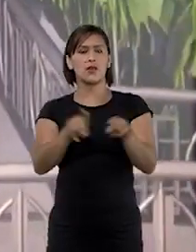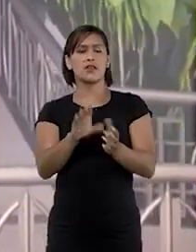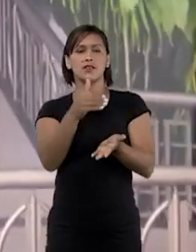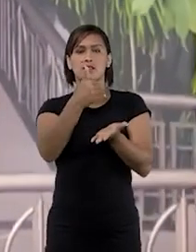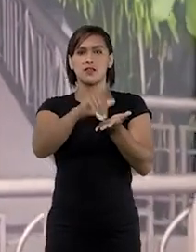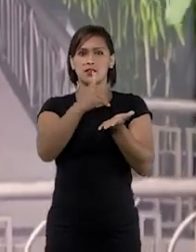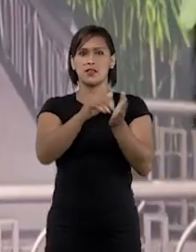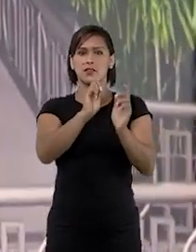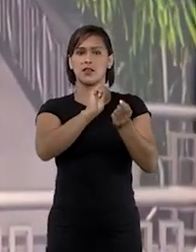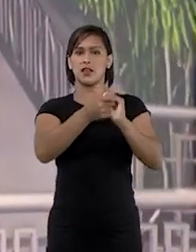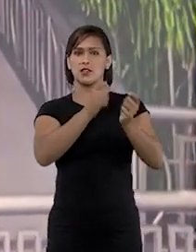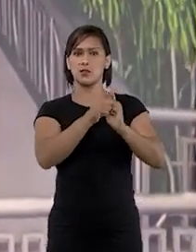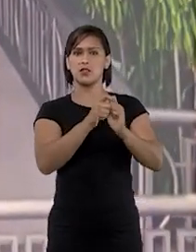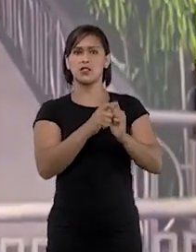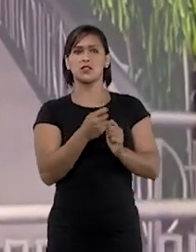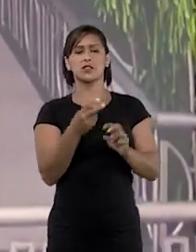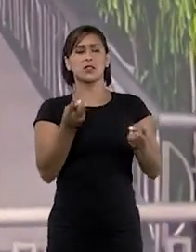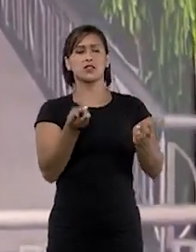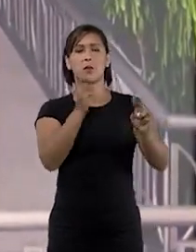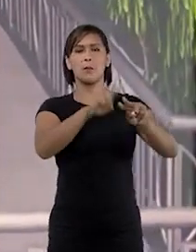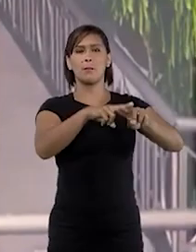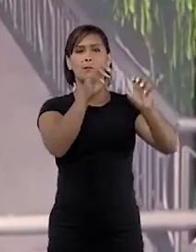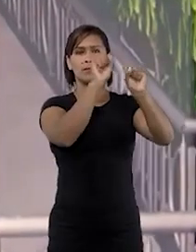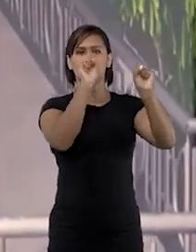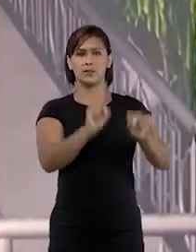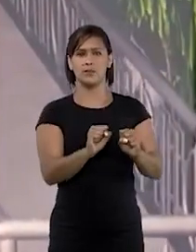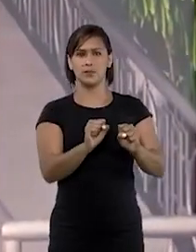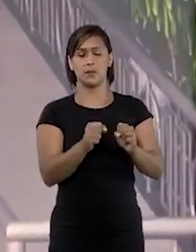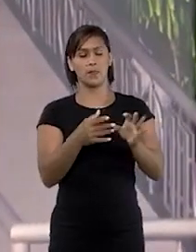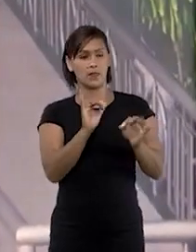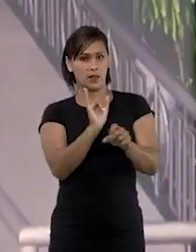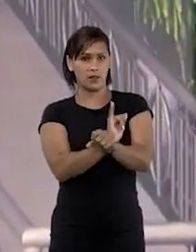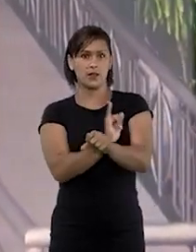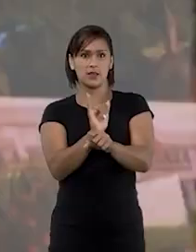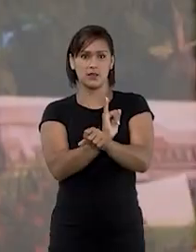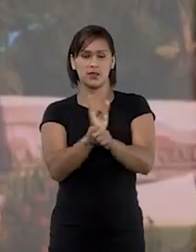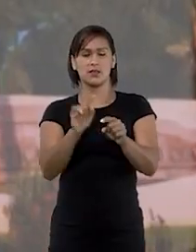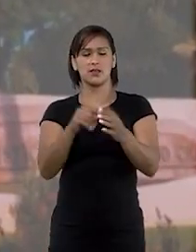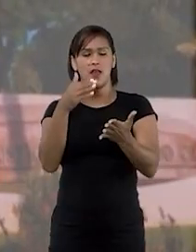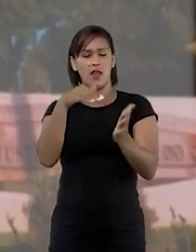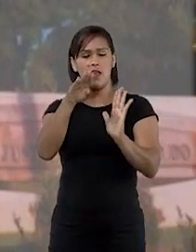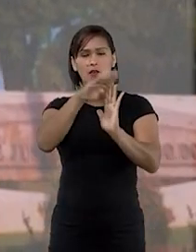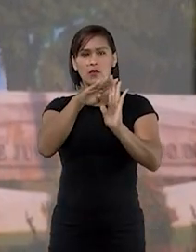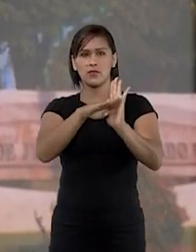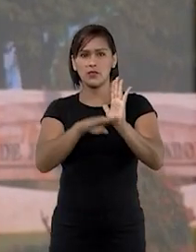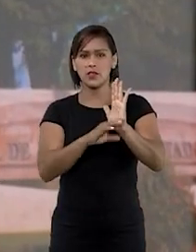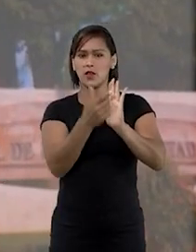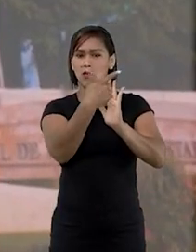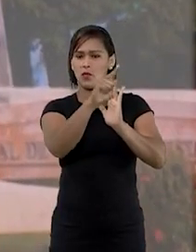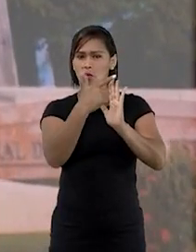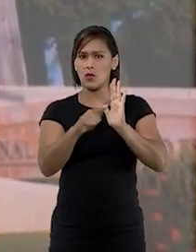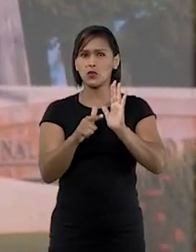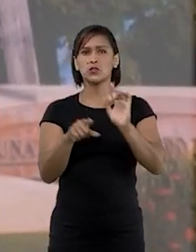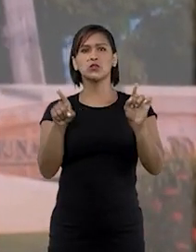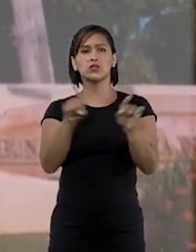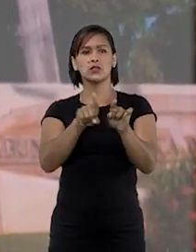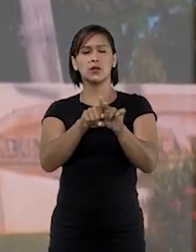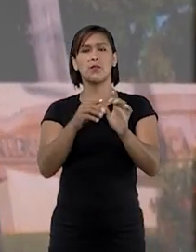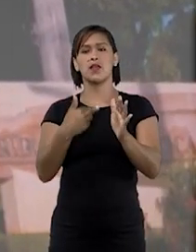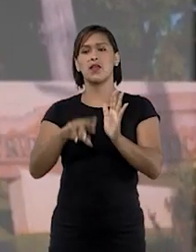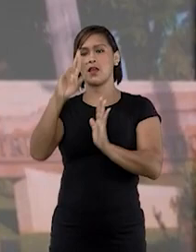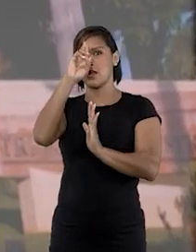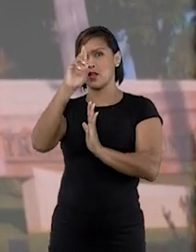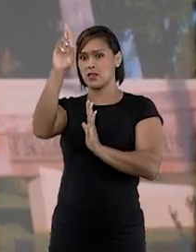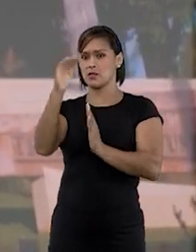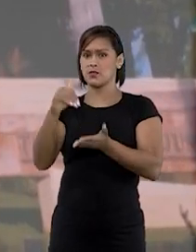EA Secretaria de Administração Penitenciária no planejamento ou definiu-se entre outros pontos que